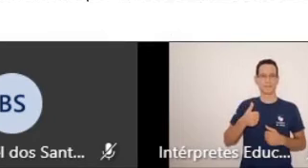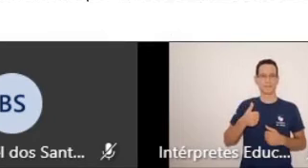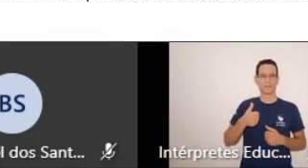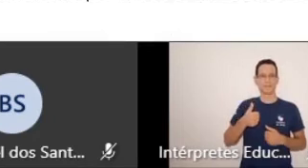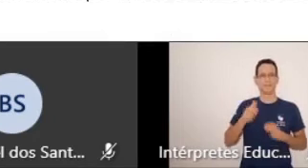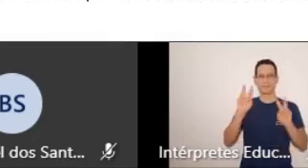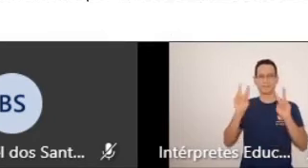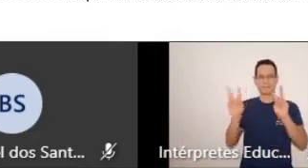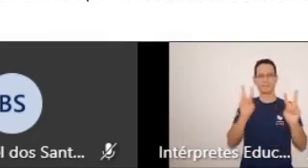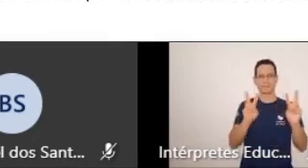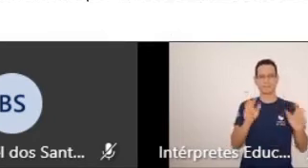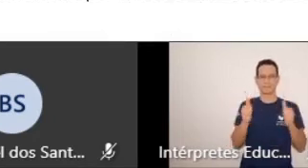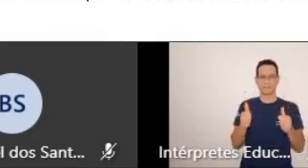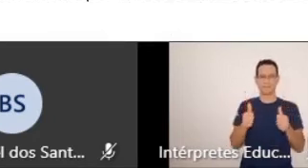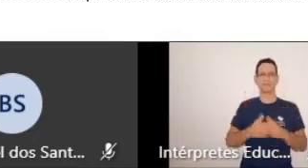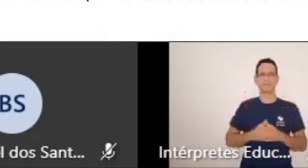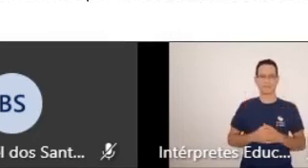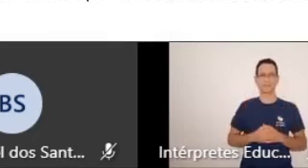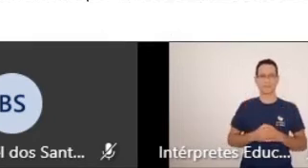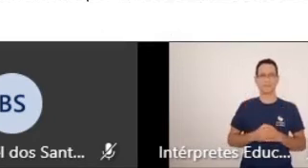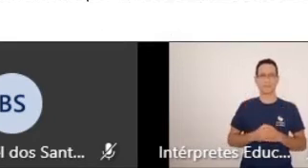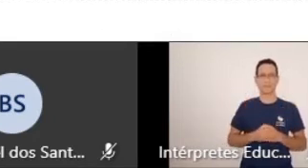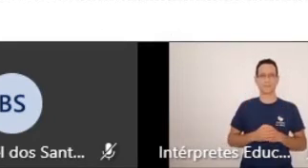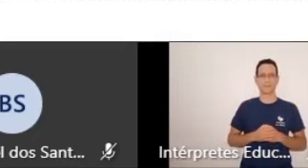Estamos sim. Que ótimo.